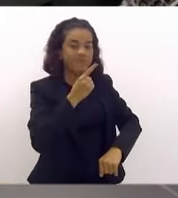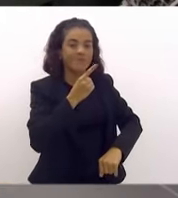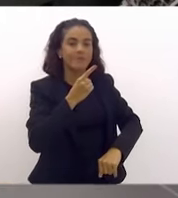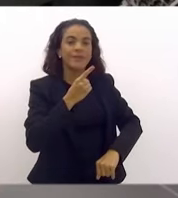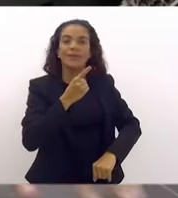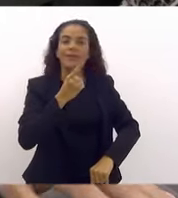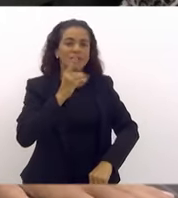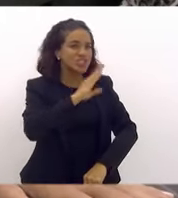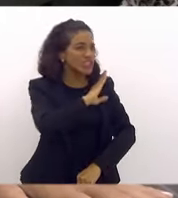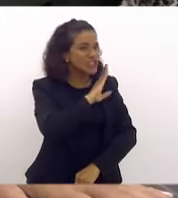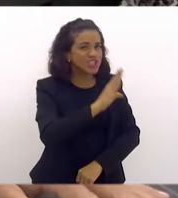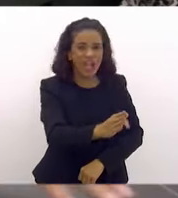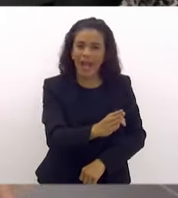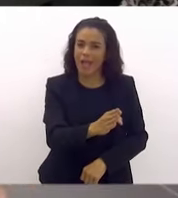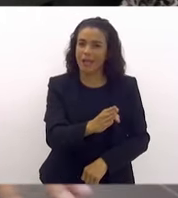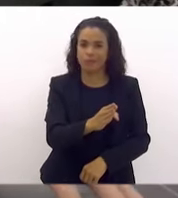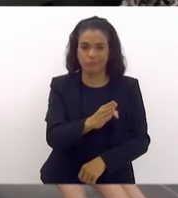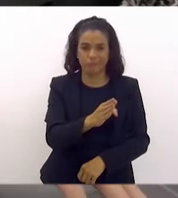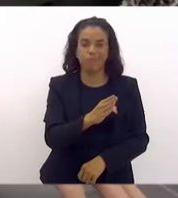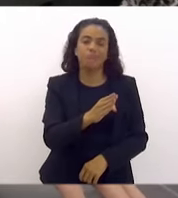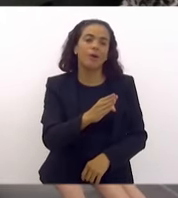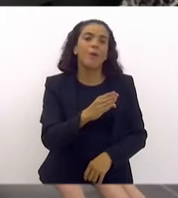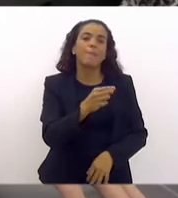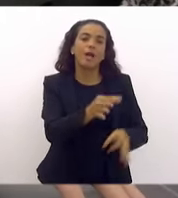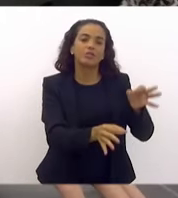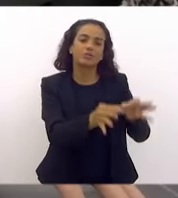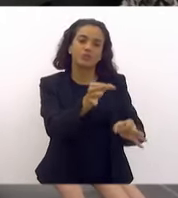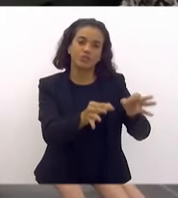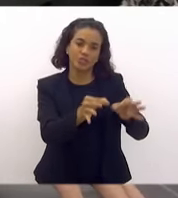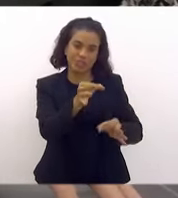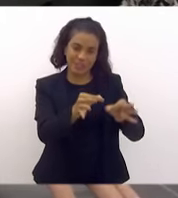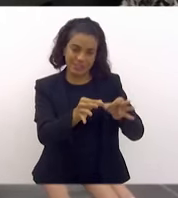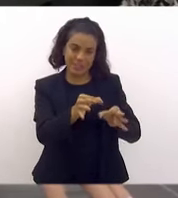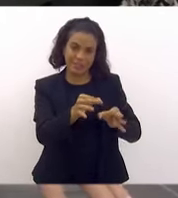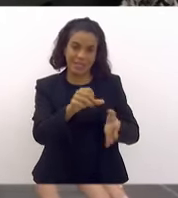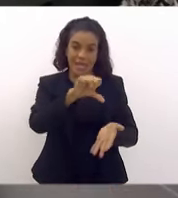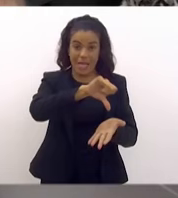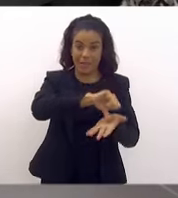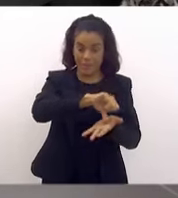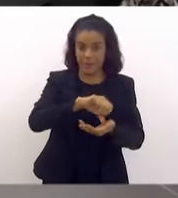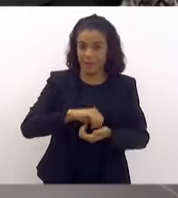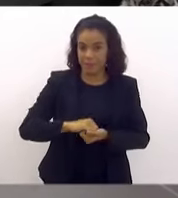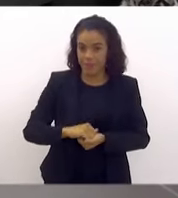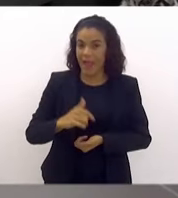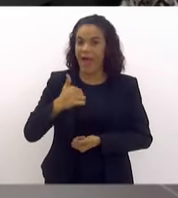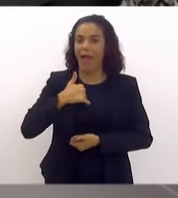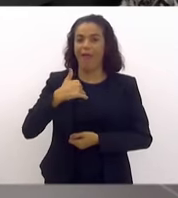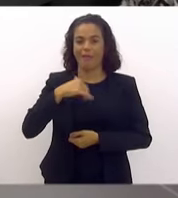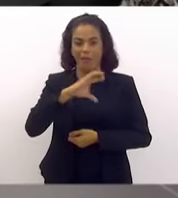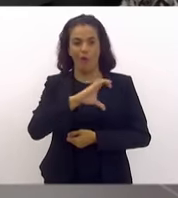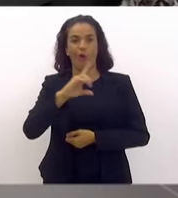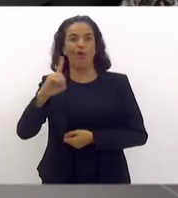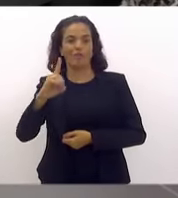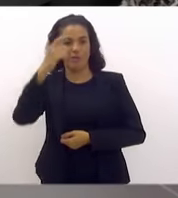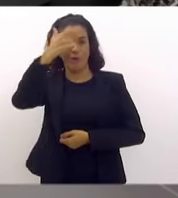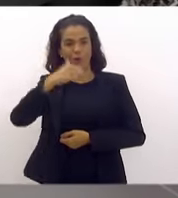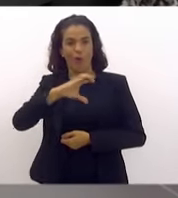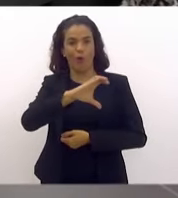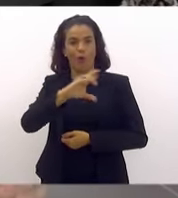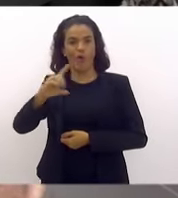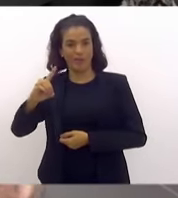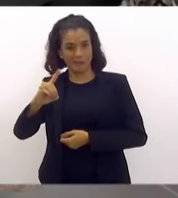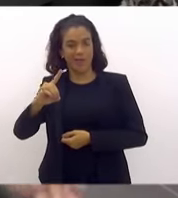remetido diretamente para umas para uma das varas criminais da capitalum E aí que entra a minha coordenação ou seja eu sou o